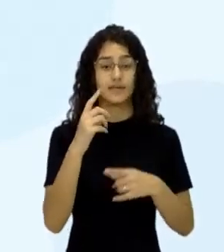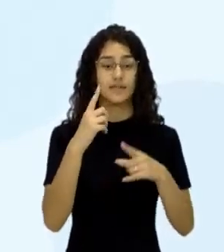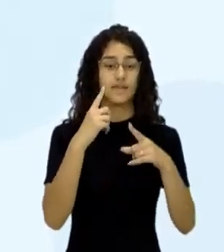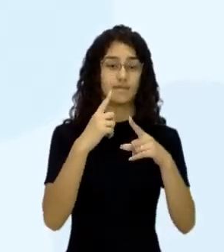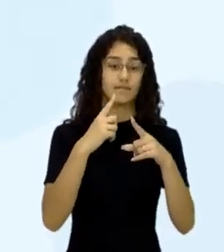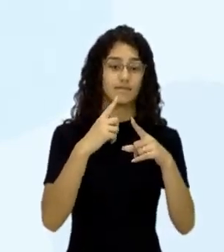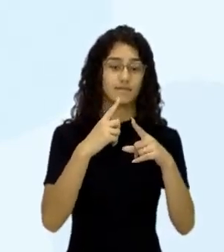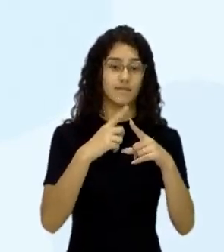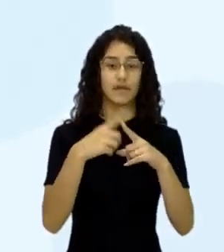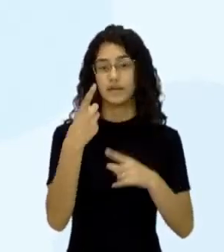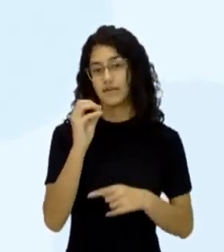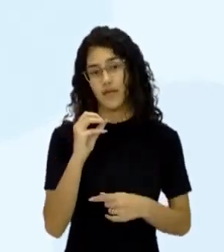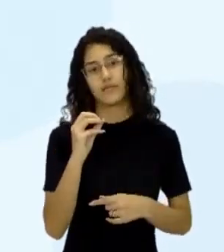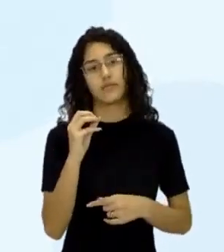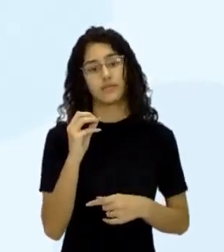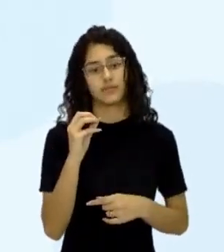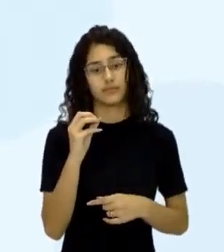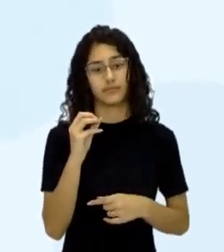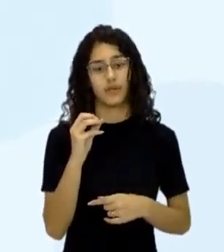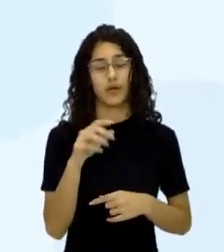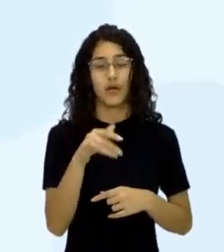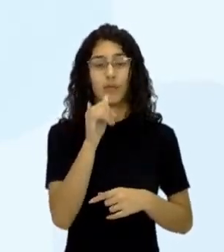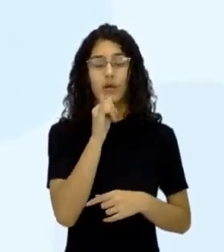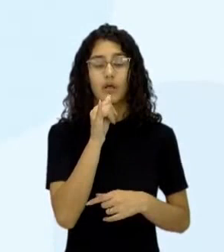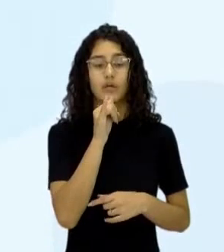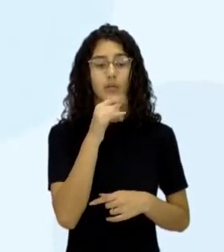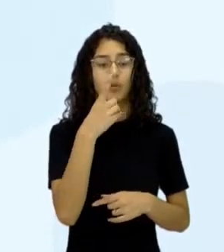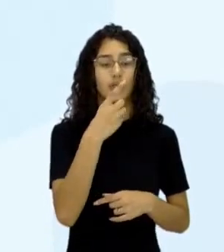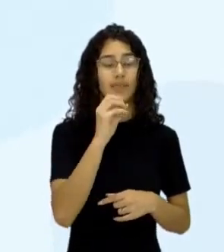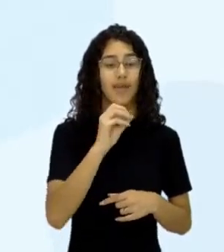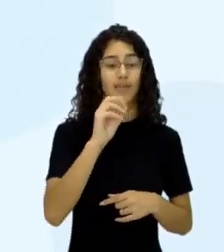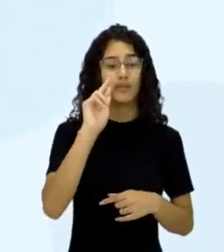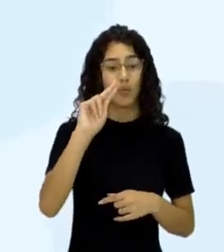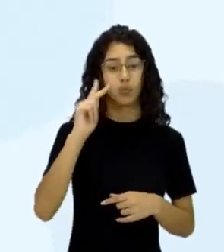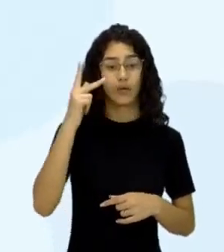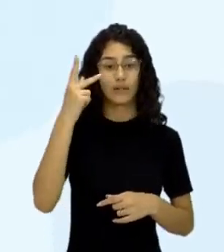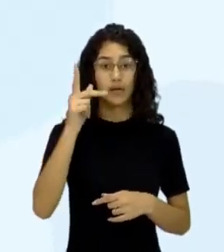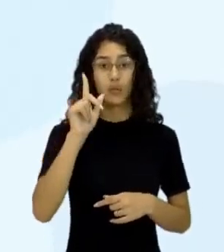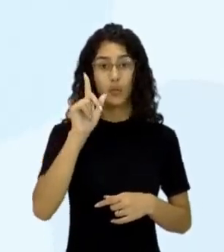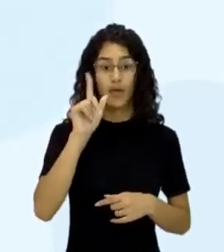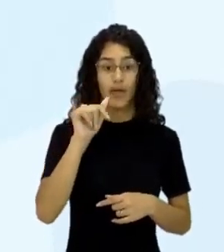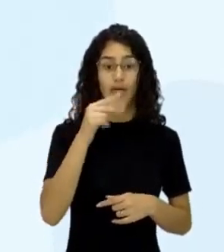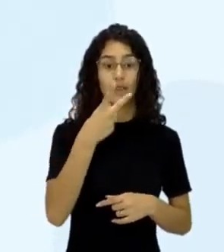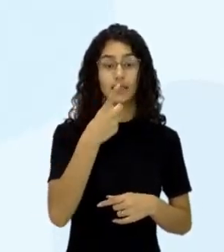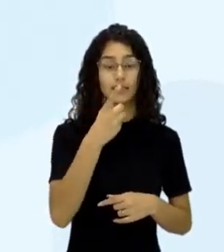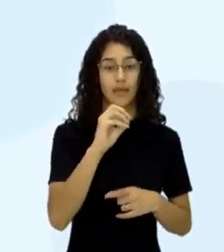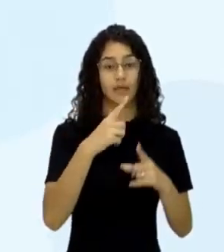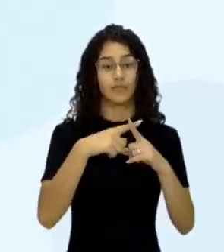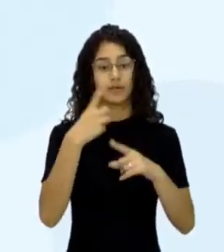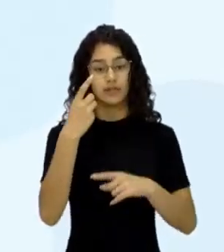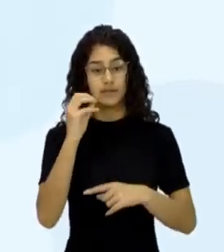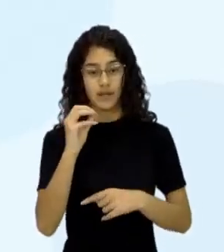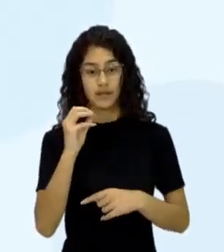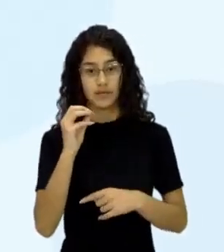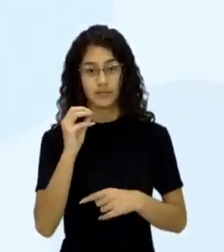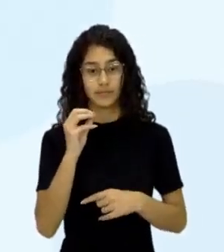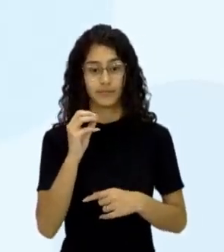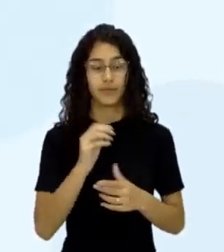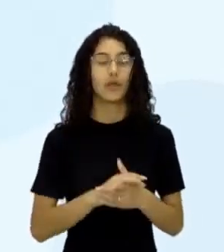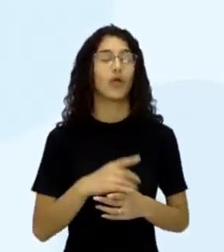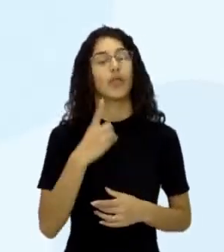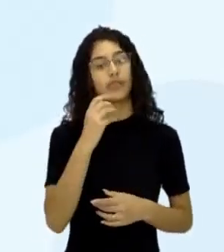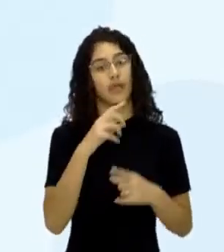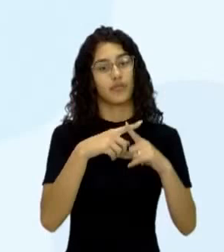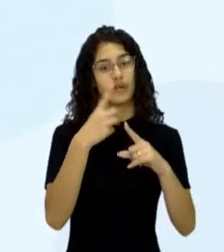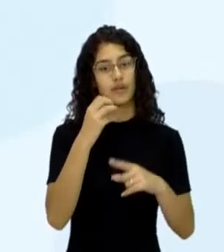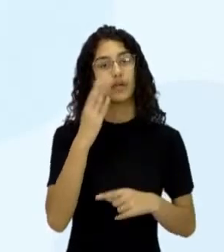10 uma vez só, né? Por exemplo, ó, 10 ao quadrado é 10 vezes 10. E 10 vezes 10 a gente sabe